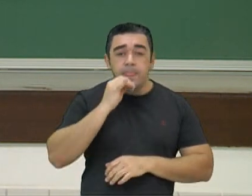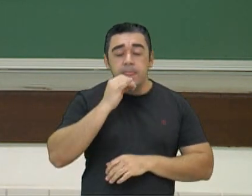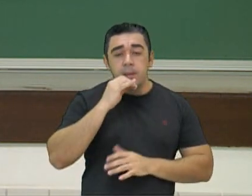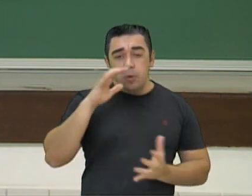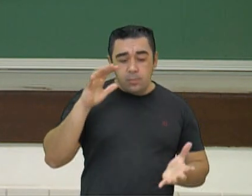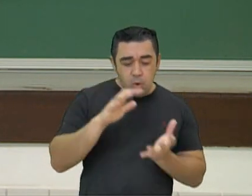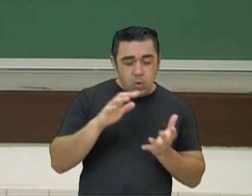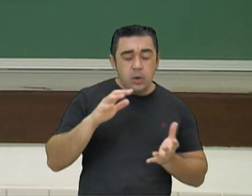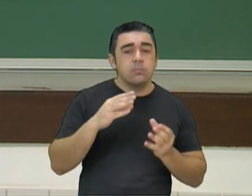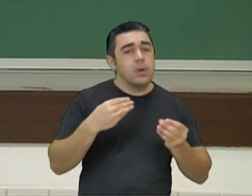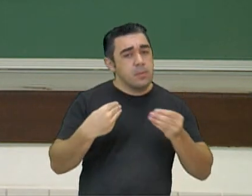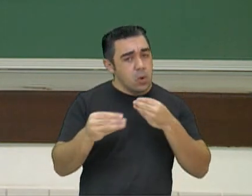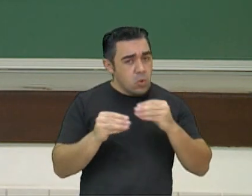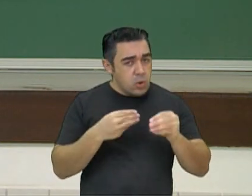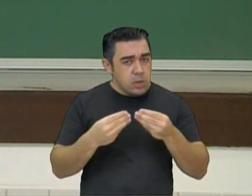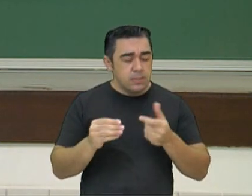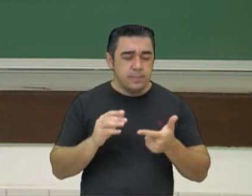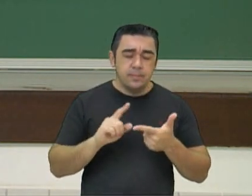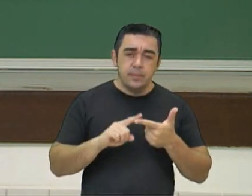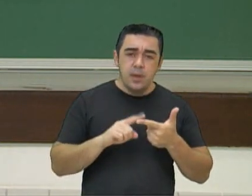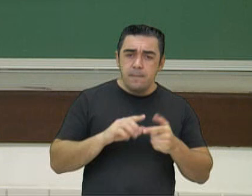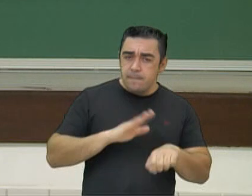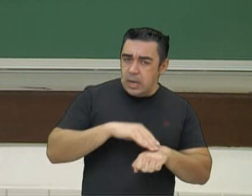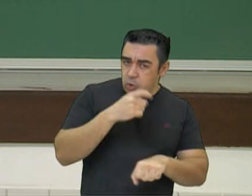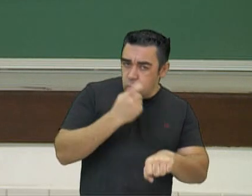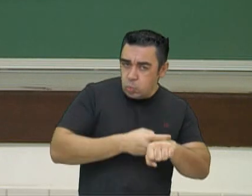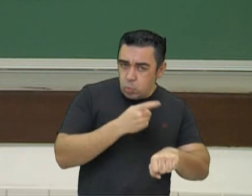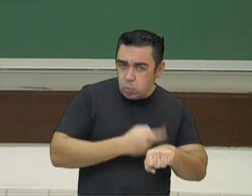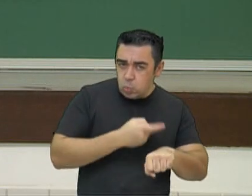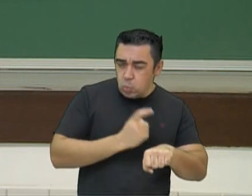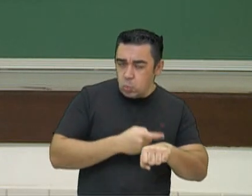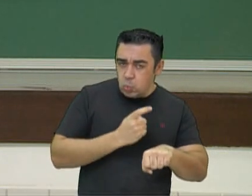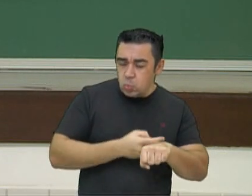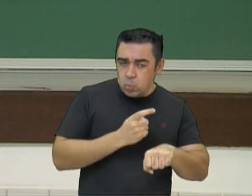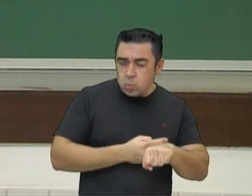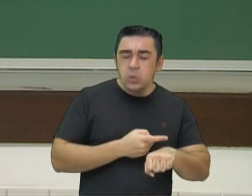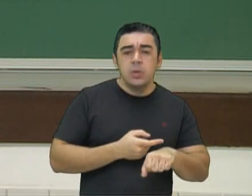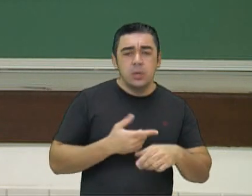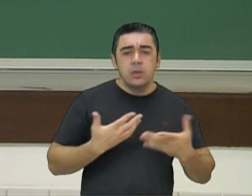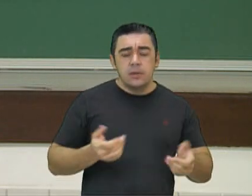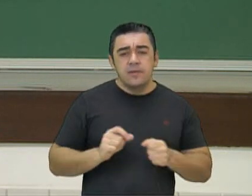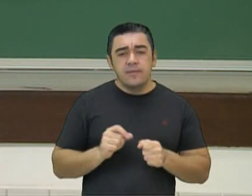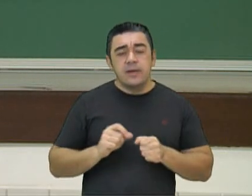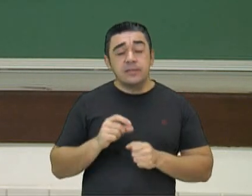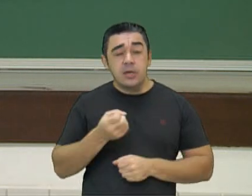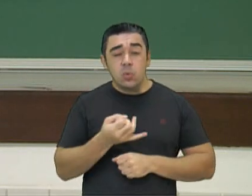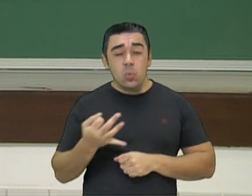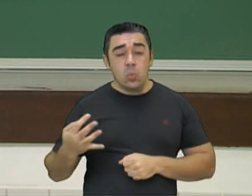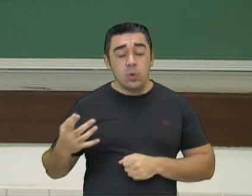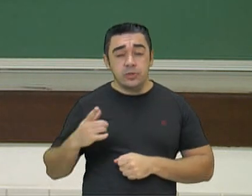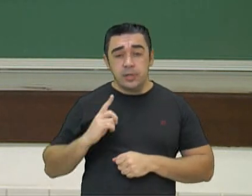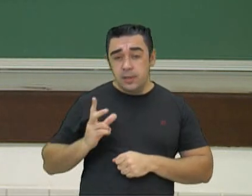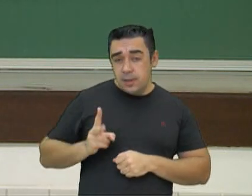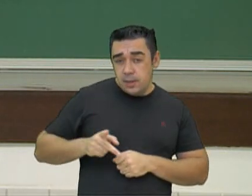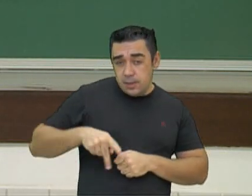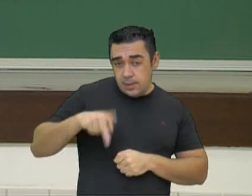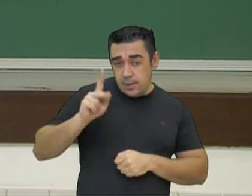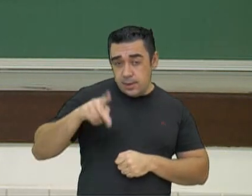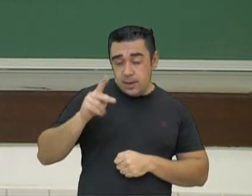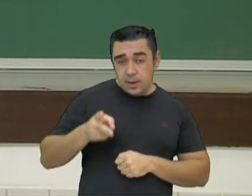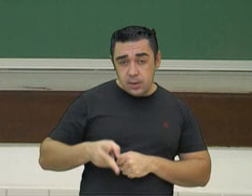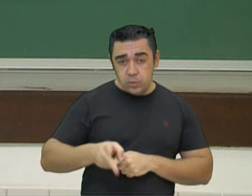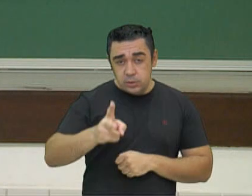pouquinho mais mole, a mola que são um pouquinho mais dura na hora de comprimir. Então, essa constante elástica, na verdade, ela